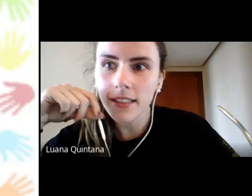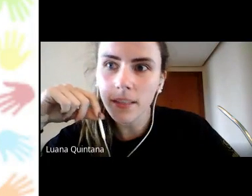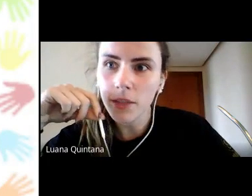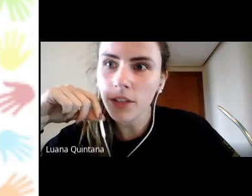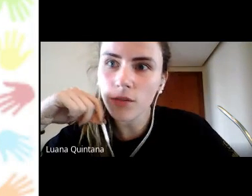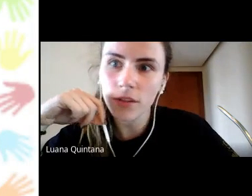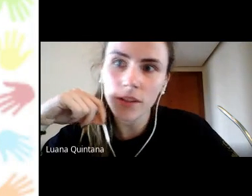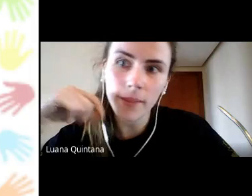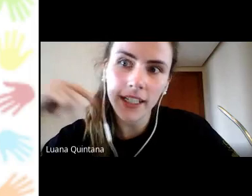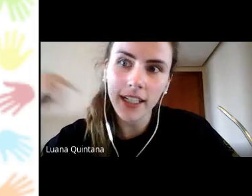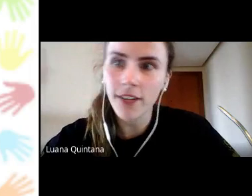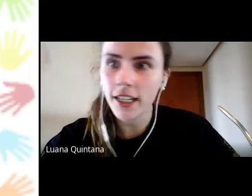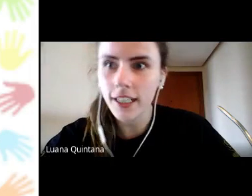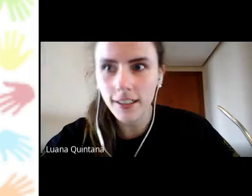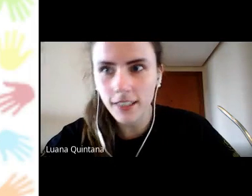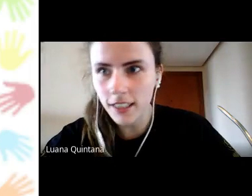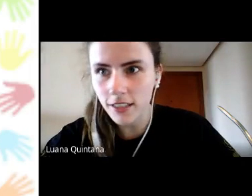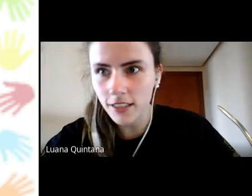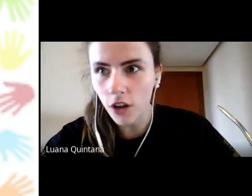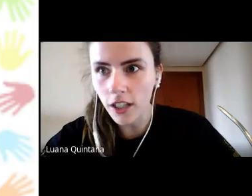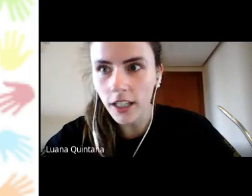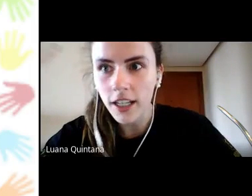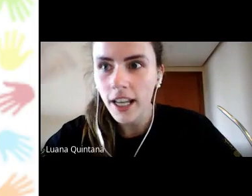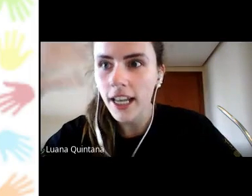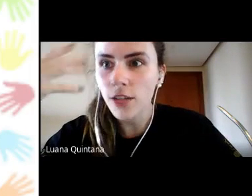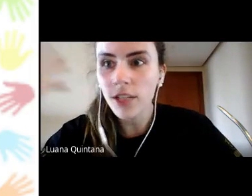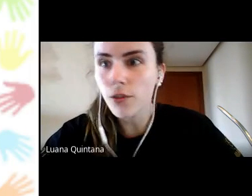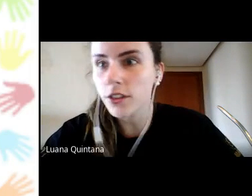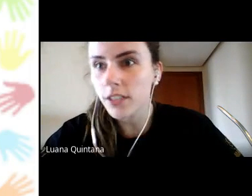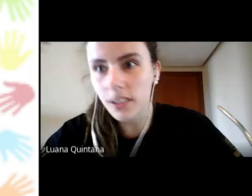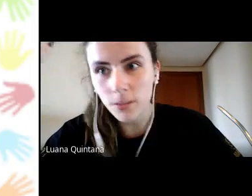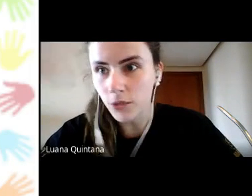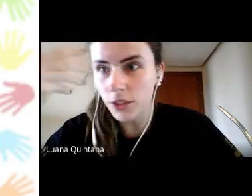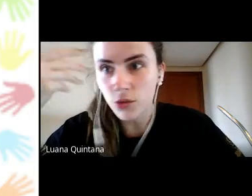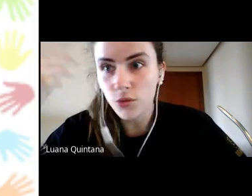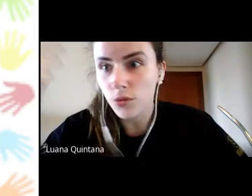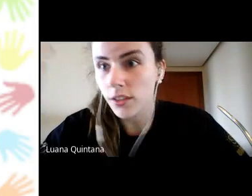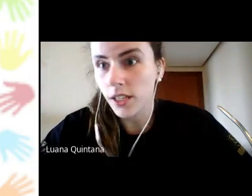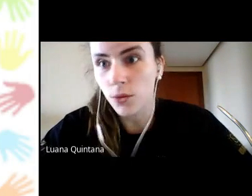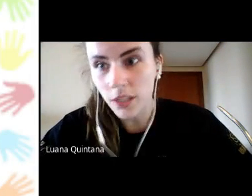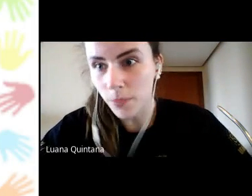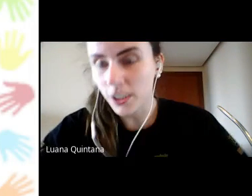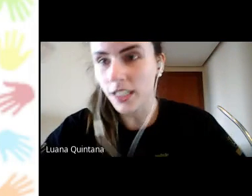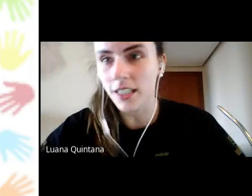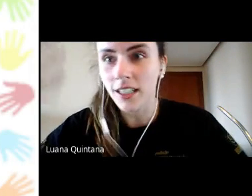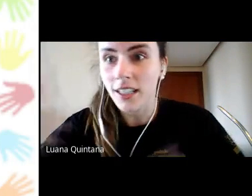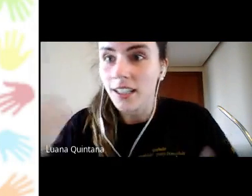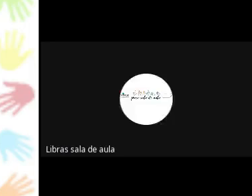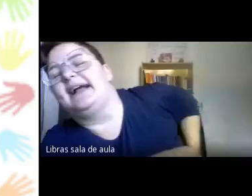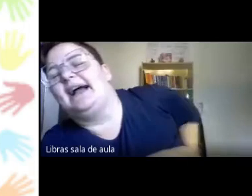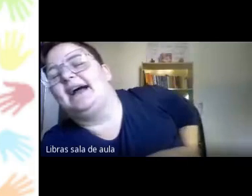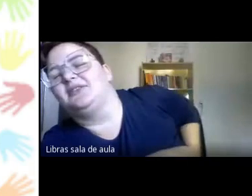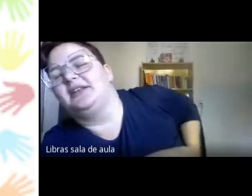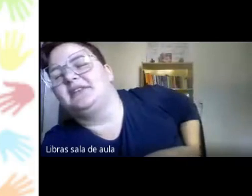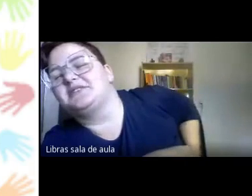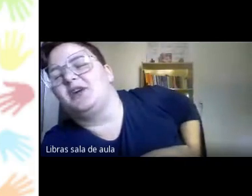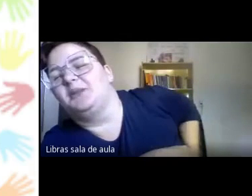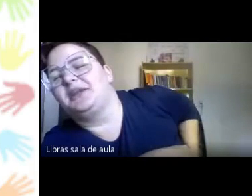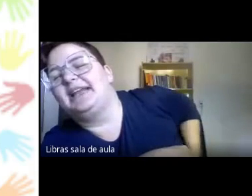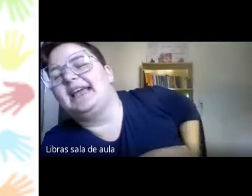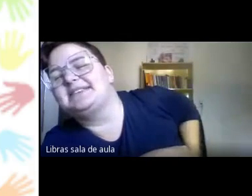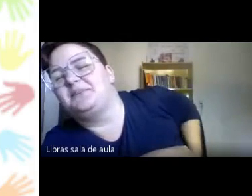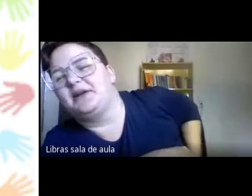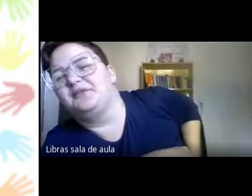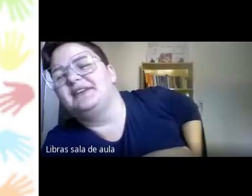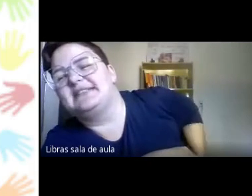e assim, meu Deus, quando a mãe ia levar a criança na escola, era um nervosismo, era um Deus nos acuda. Todo mundo fica atacado dentro da escola